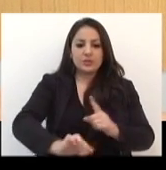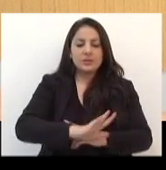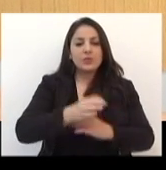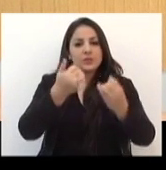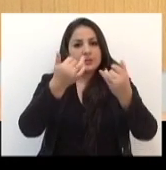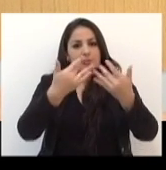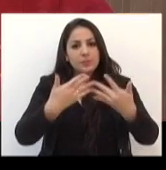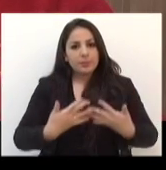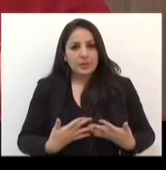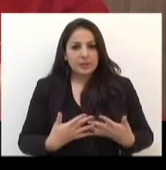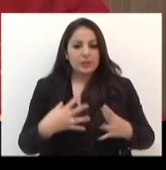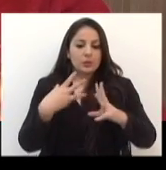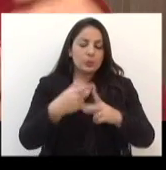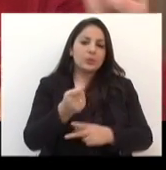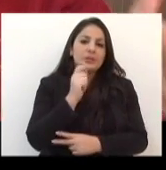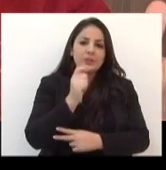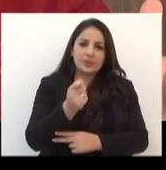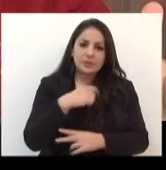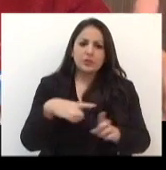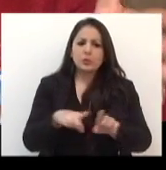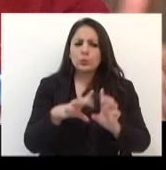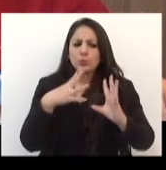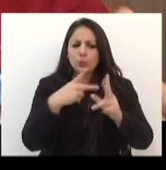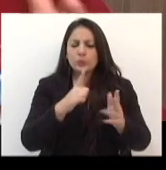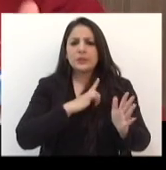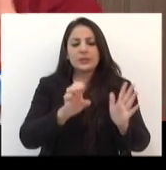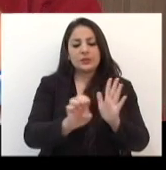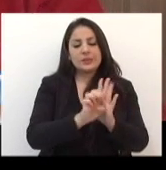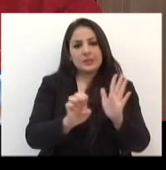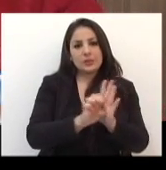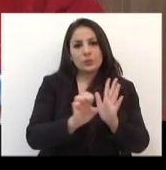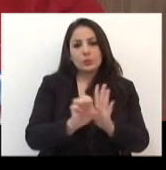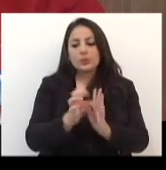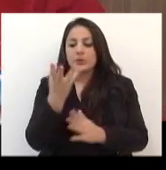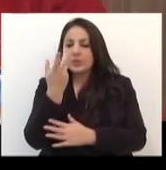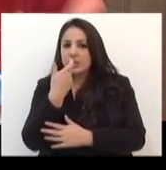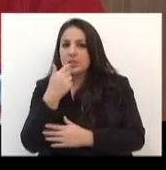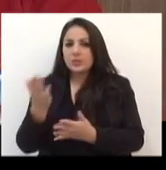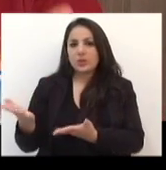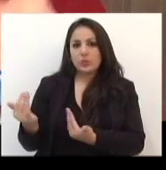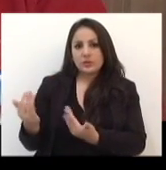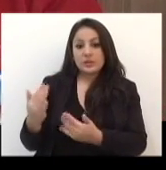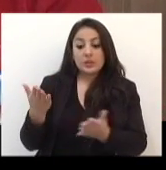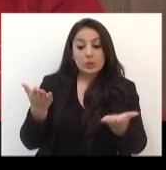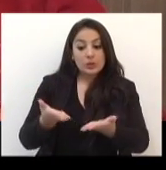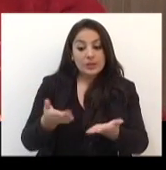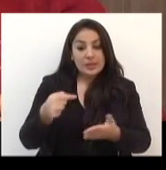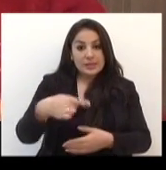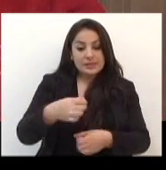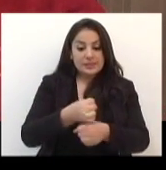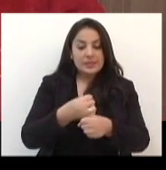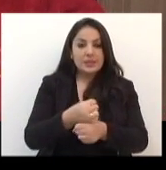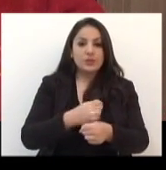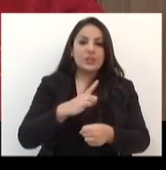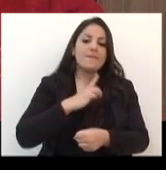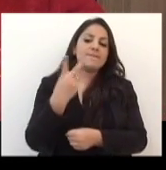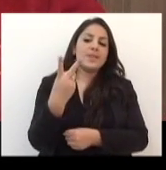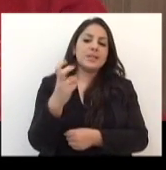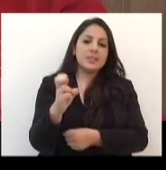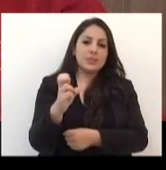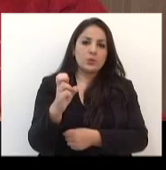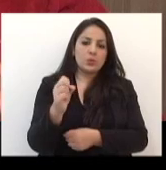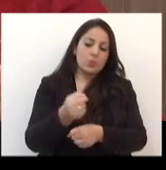na reportagem. Tudo isso está preconizado no Estatuto da Criança e do Adolescente, que completou este ano 25 anos de